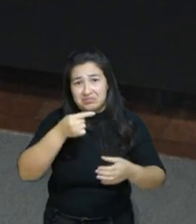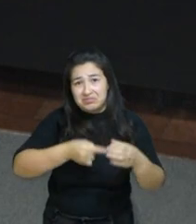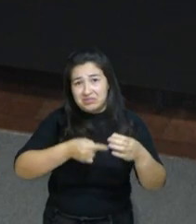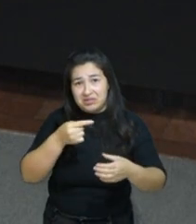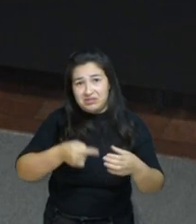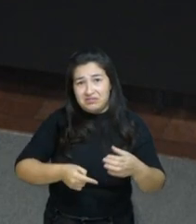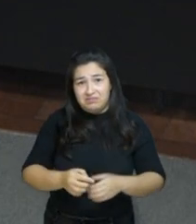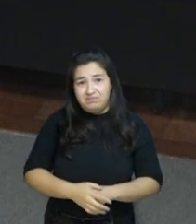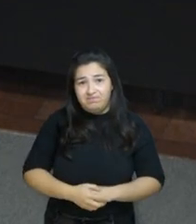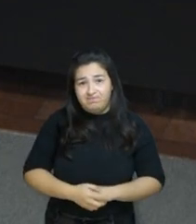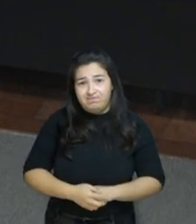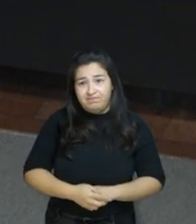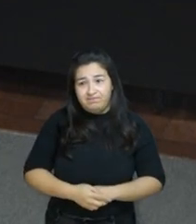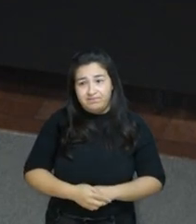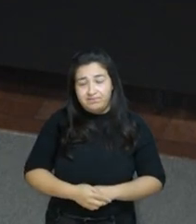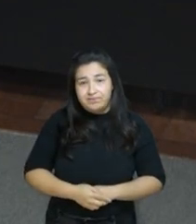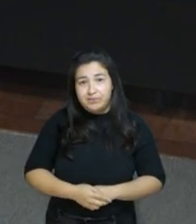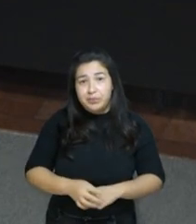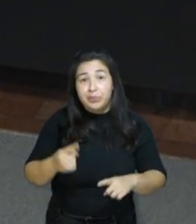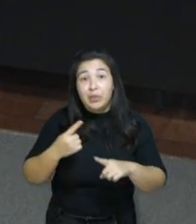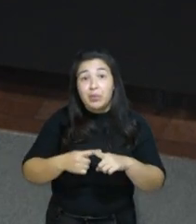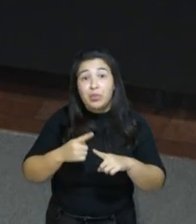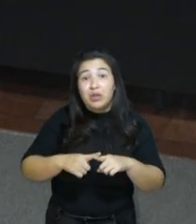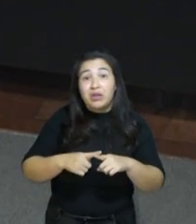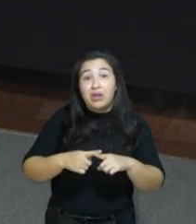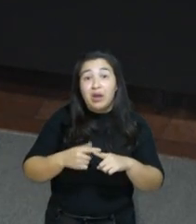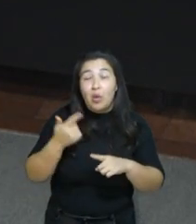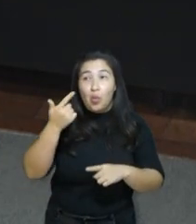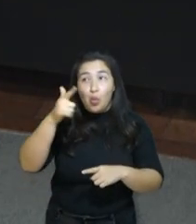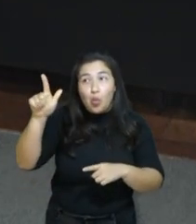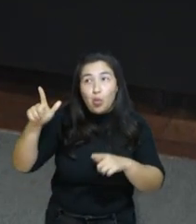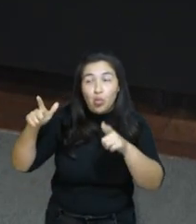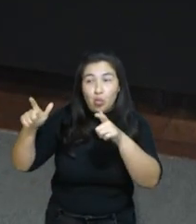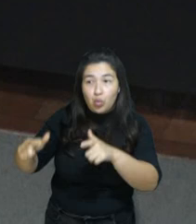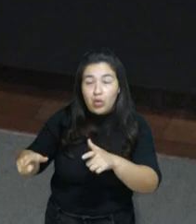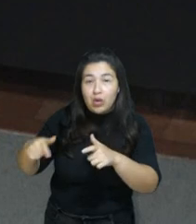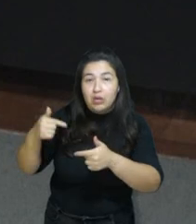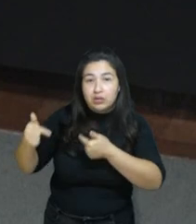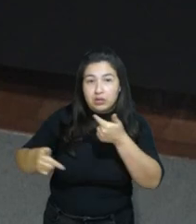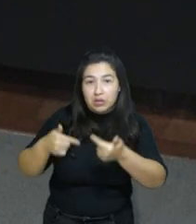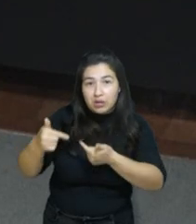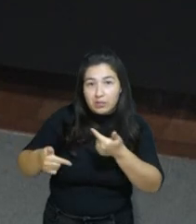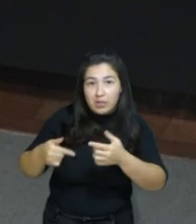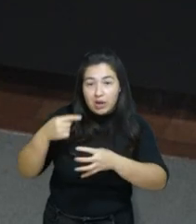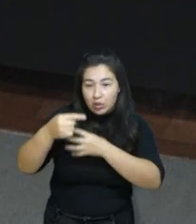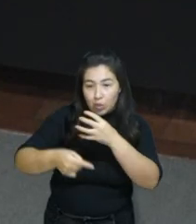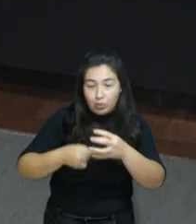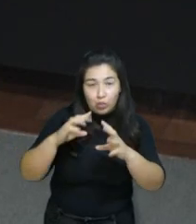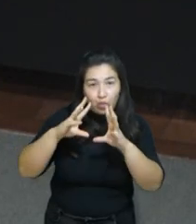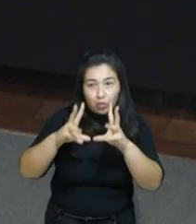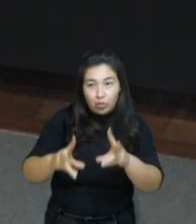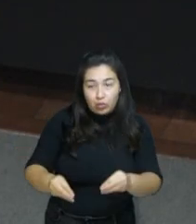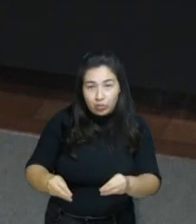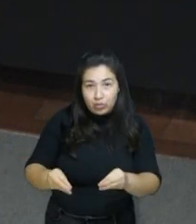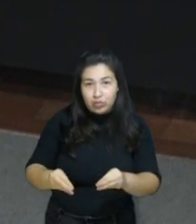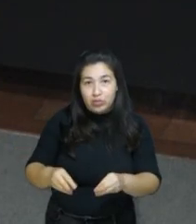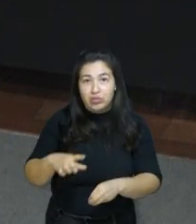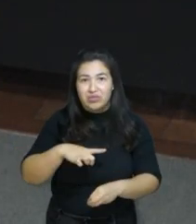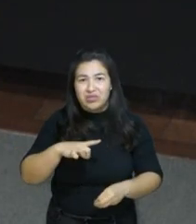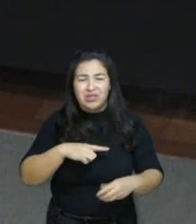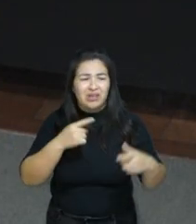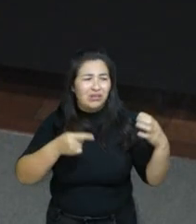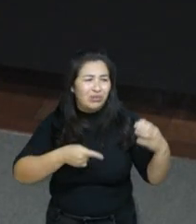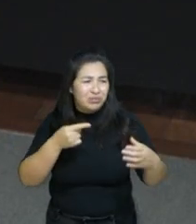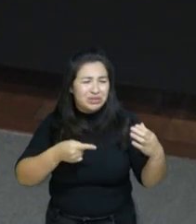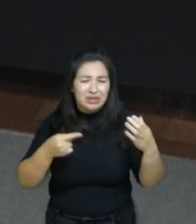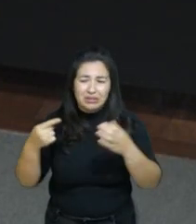Porque eu em vários outros lugares que eu trabalho internacionalmente, programas, aí eles colocam a